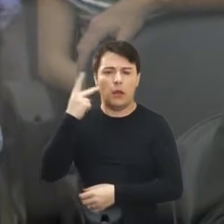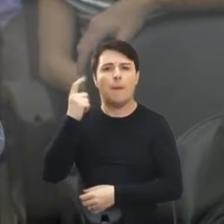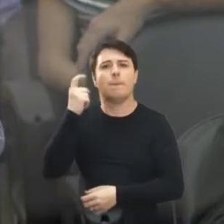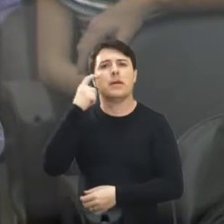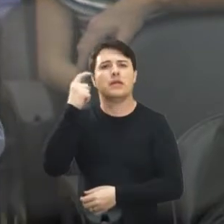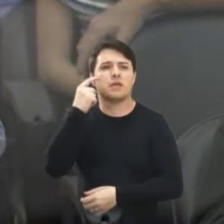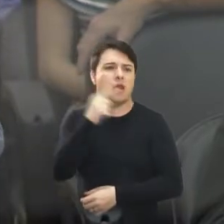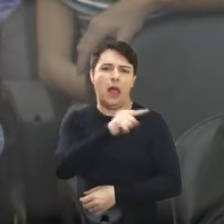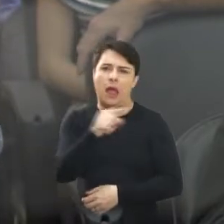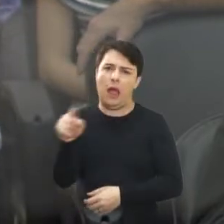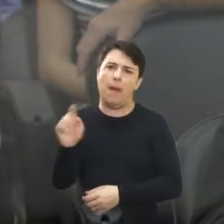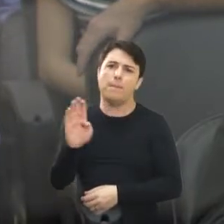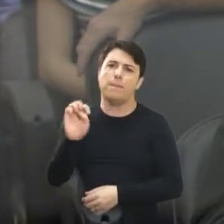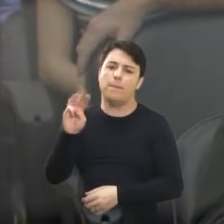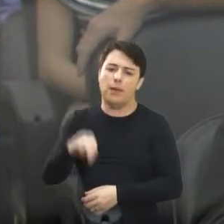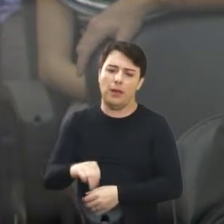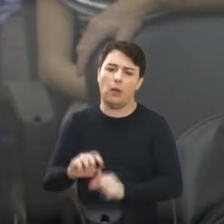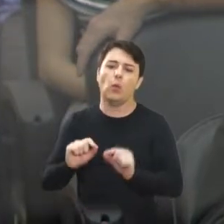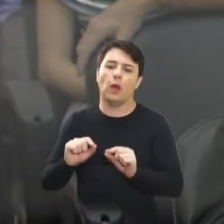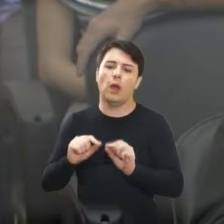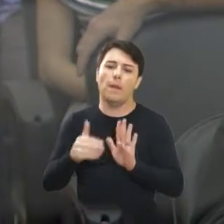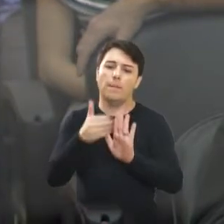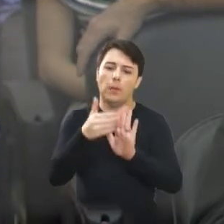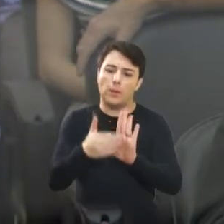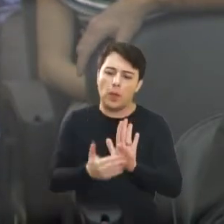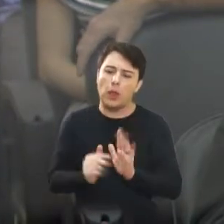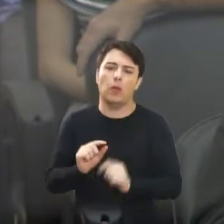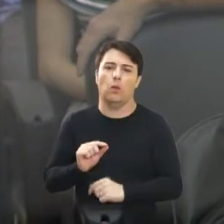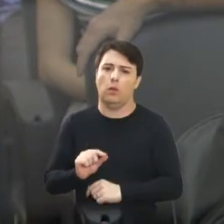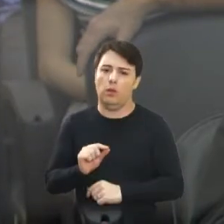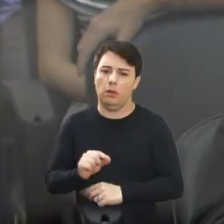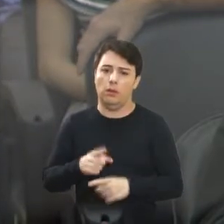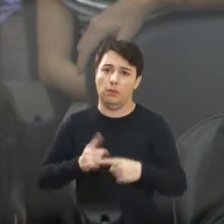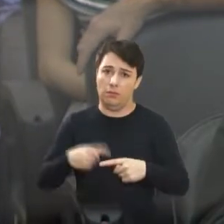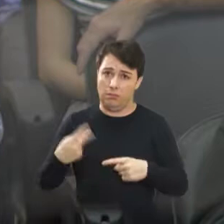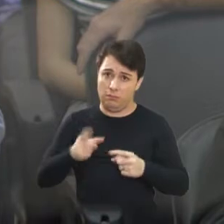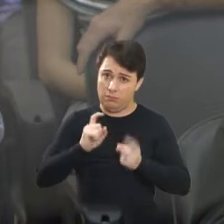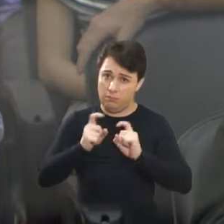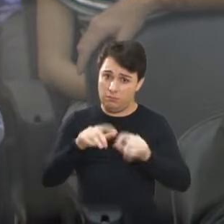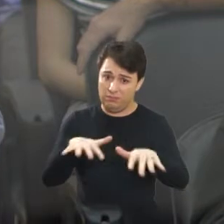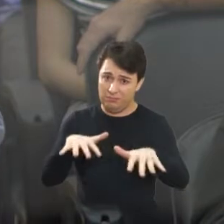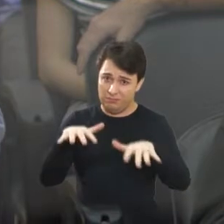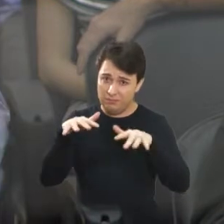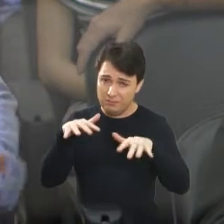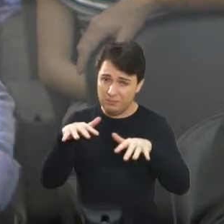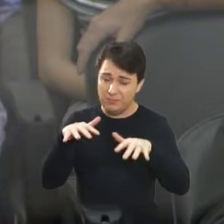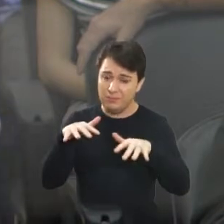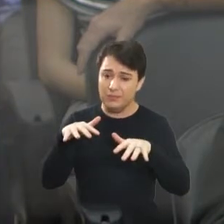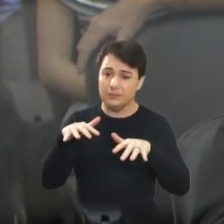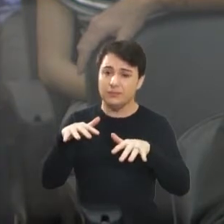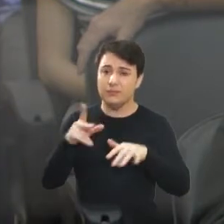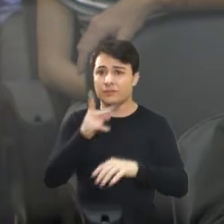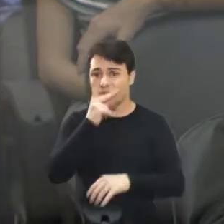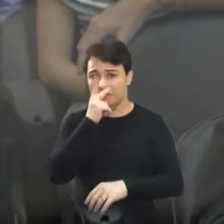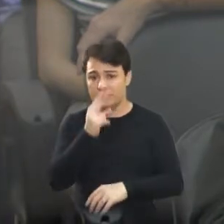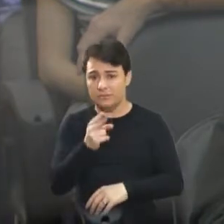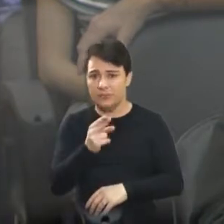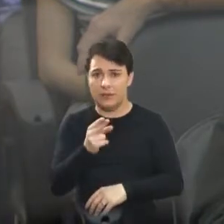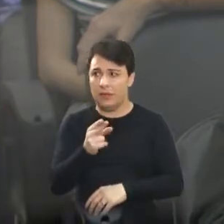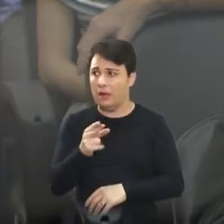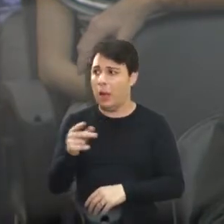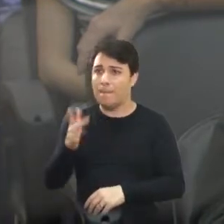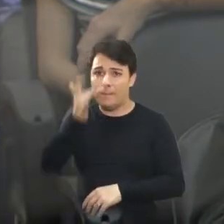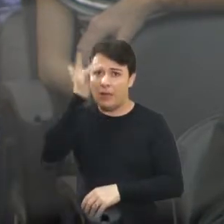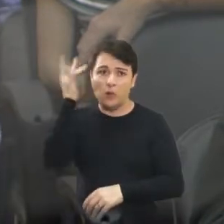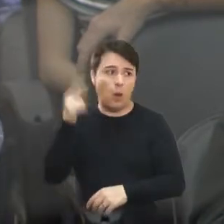pensassem muito bem no que está sendo proposto nessa casa hoje. Tá? Essa audiência pública ela é praticamente esvaziada,